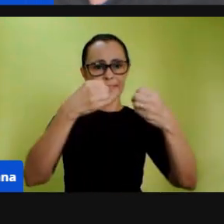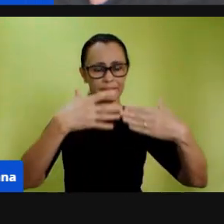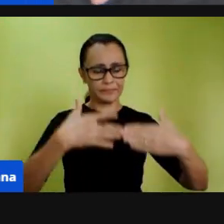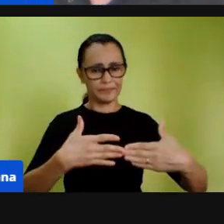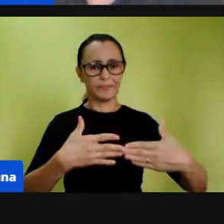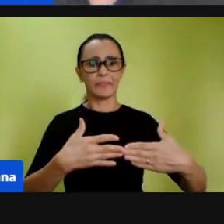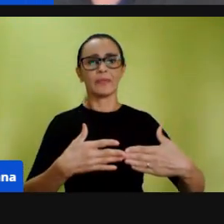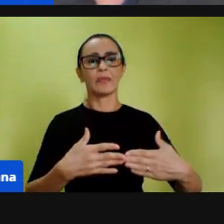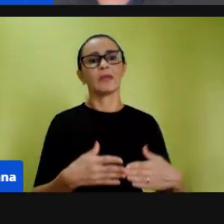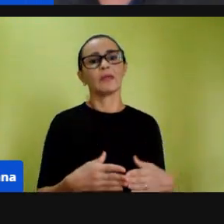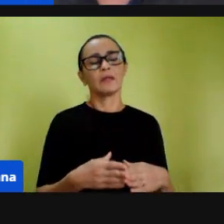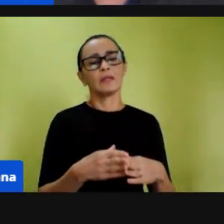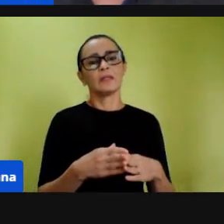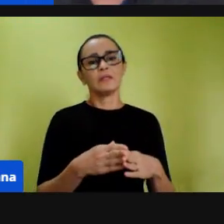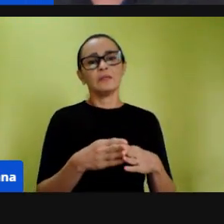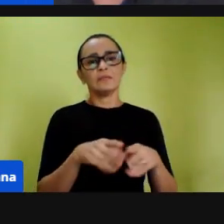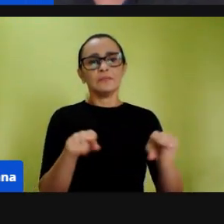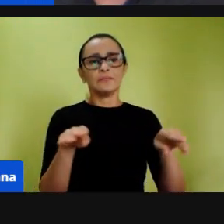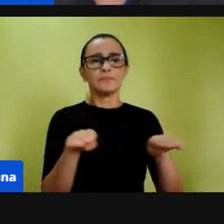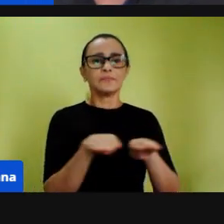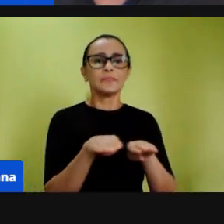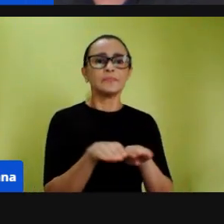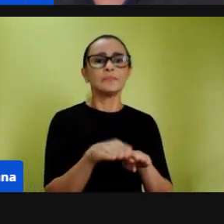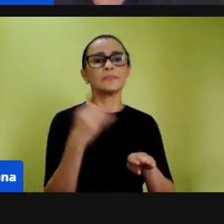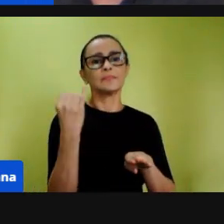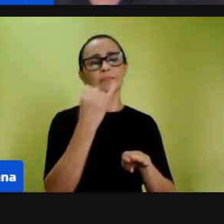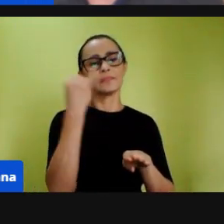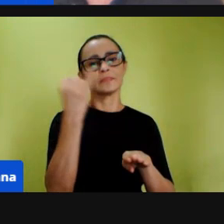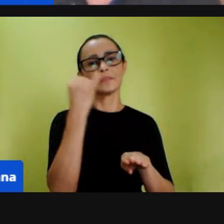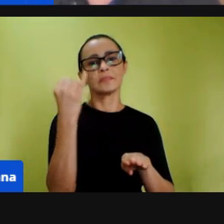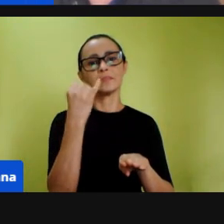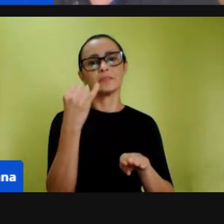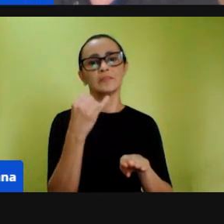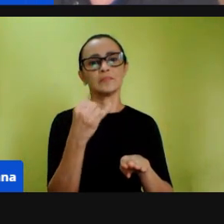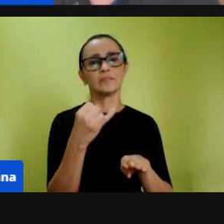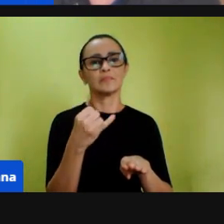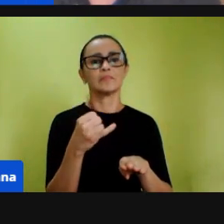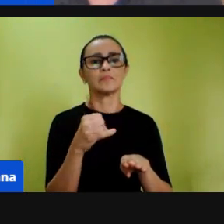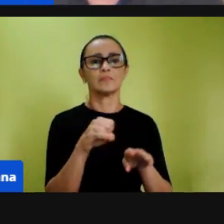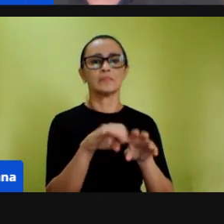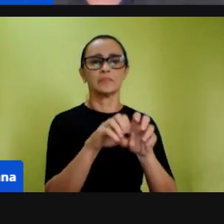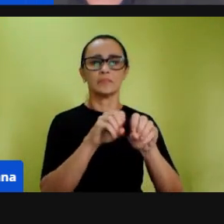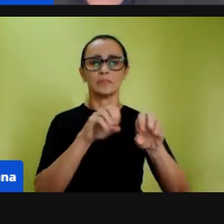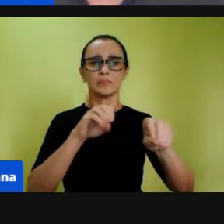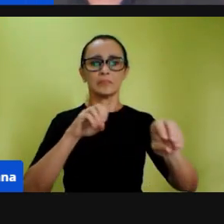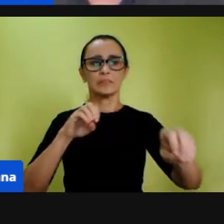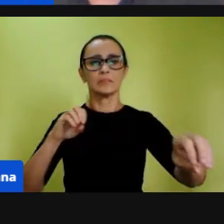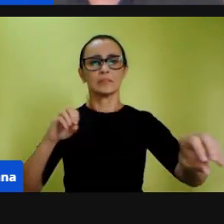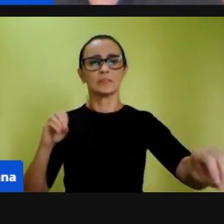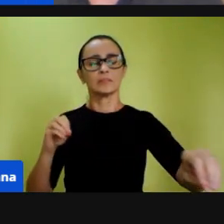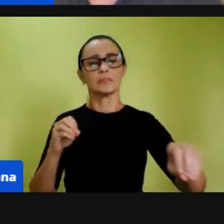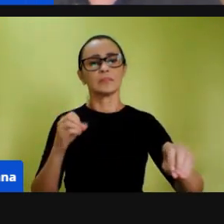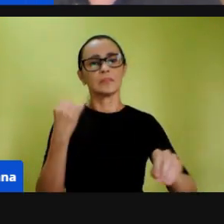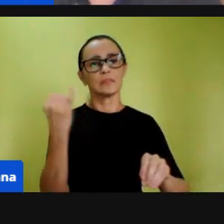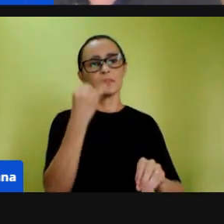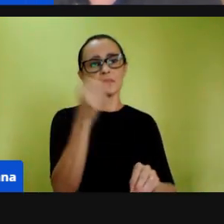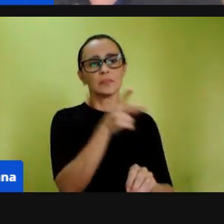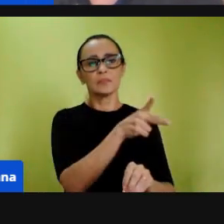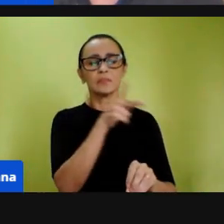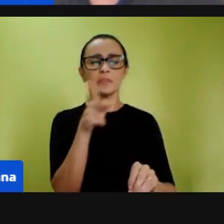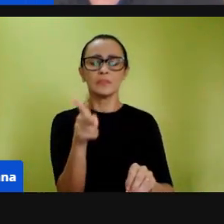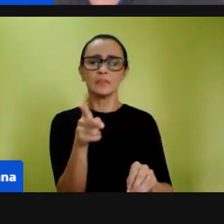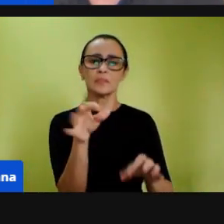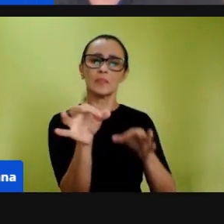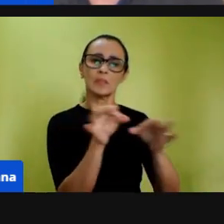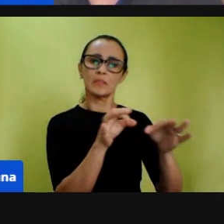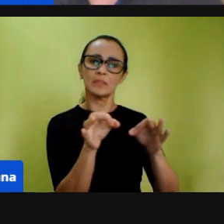nesse ambiente remoto, né, o professor tem que fazer esse passo a passo para o aluno, né? Então, isso